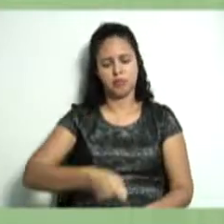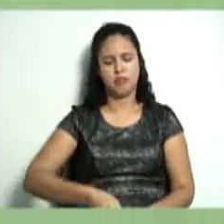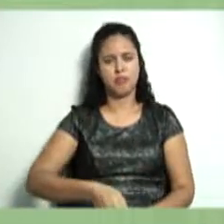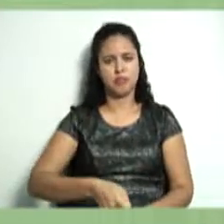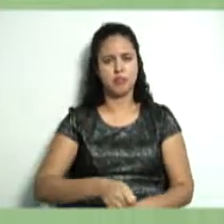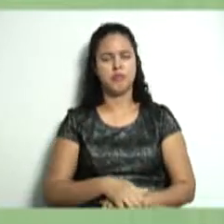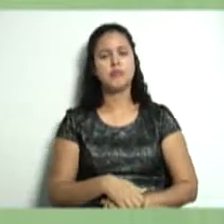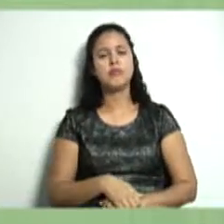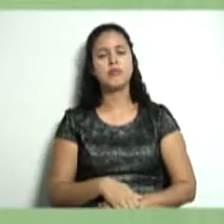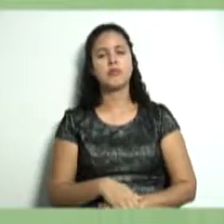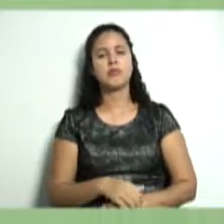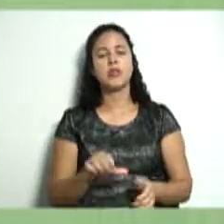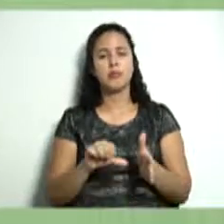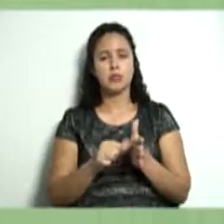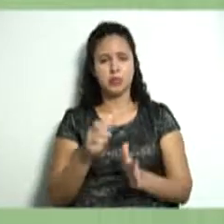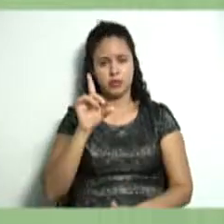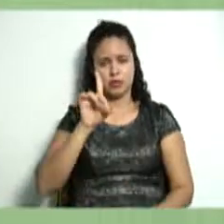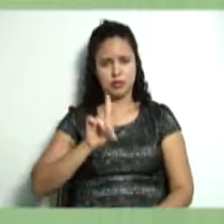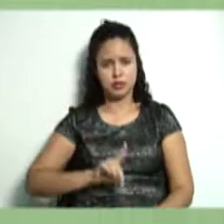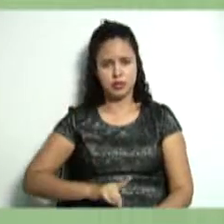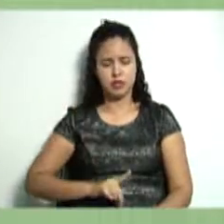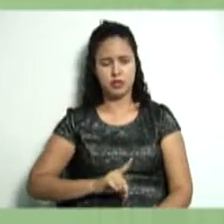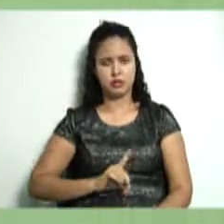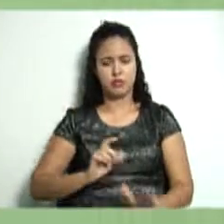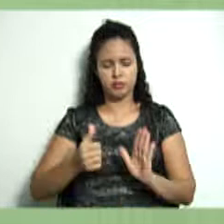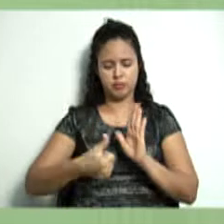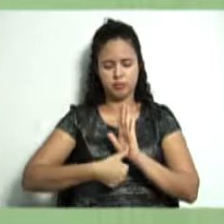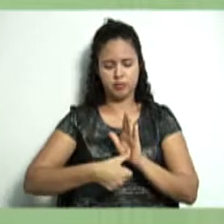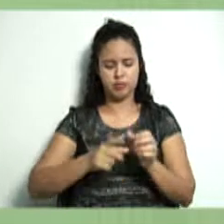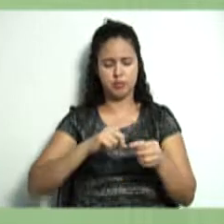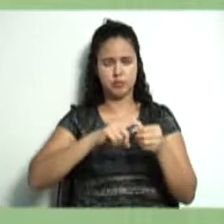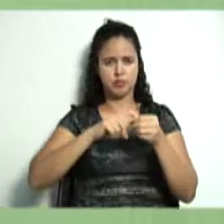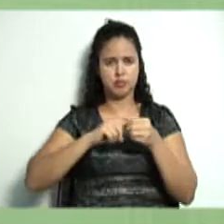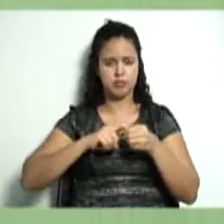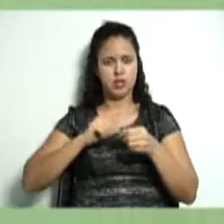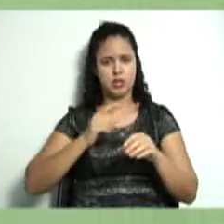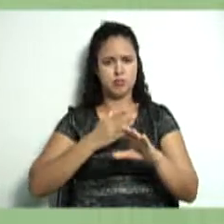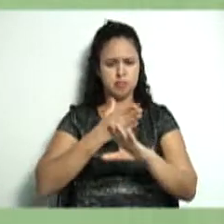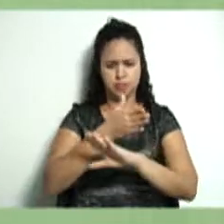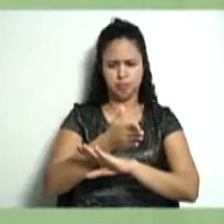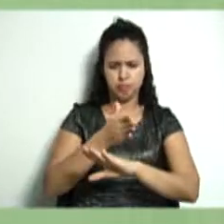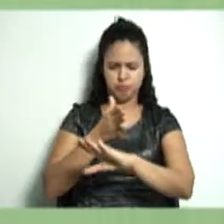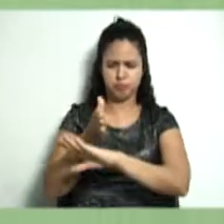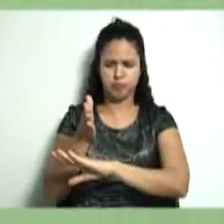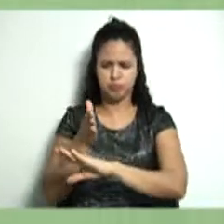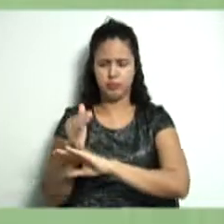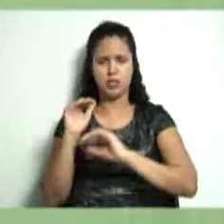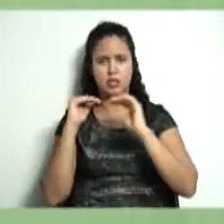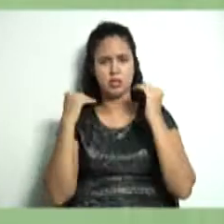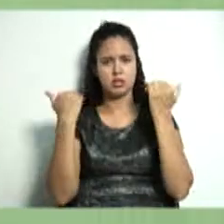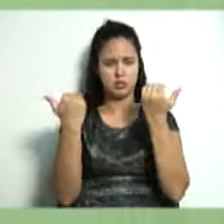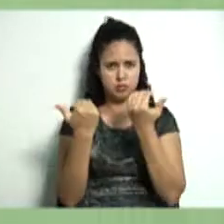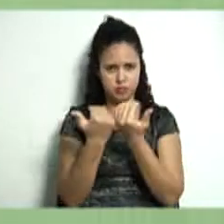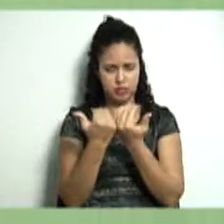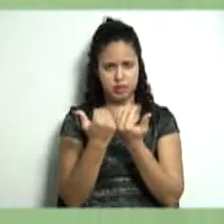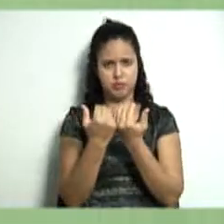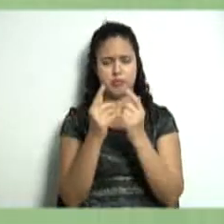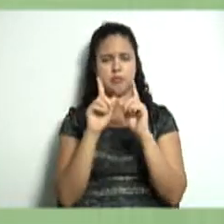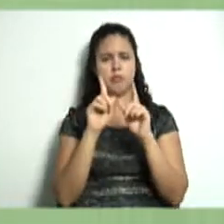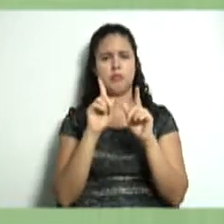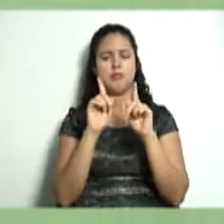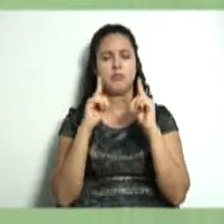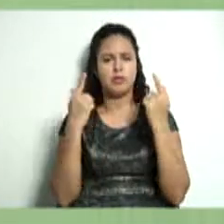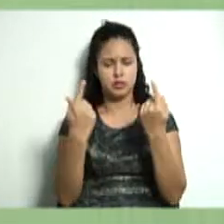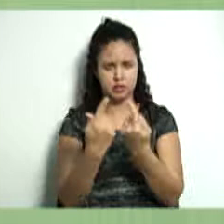obrigações. Então, o primeiro direito desses associados é frequentar as assembleias gerais,